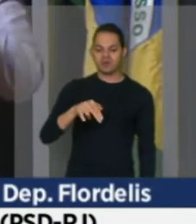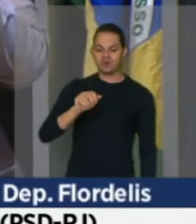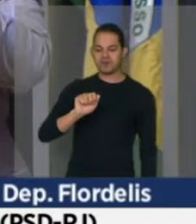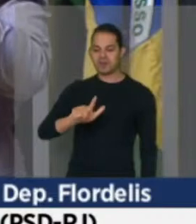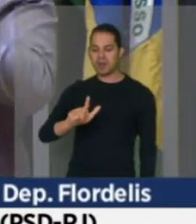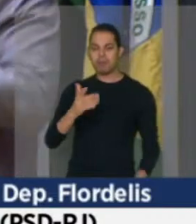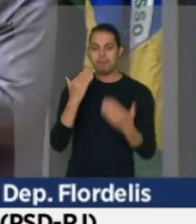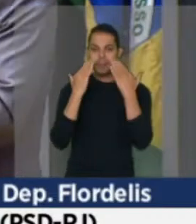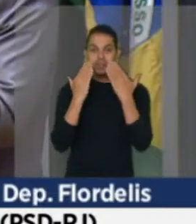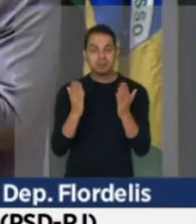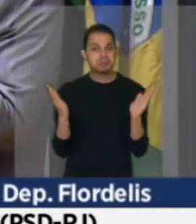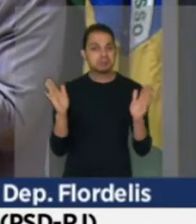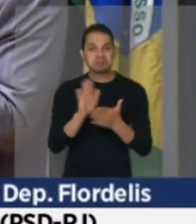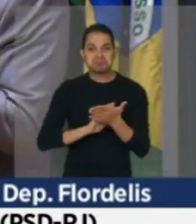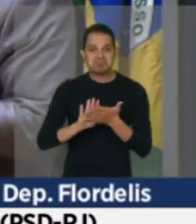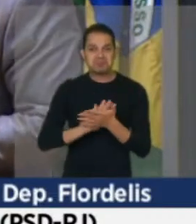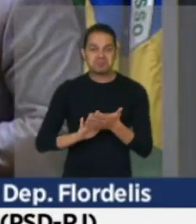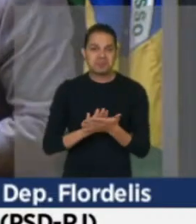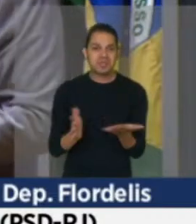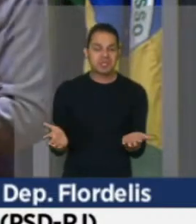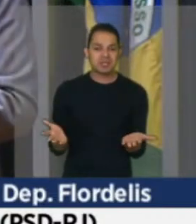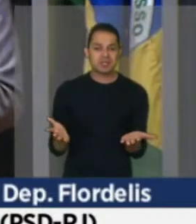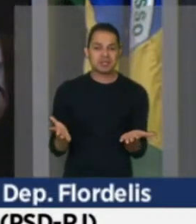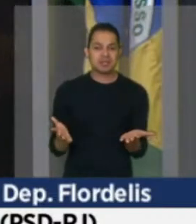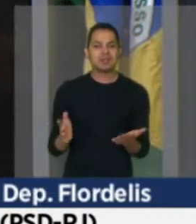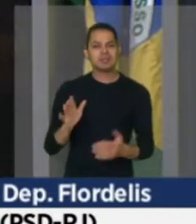E, aliás,